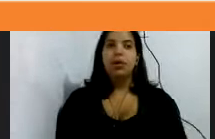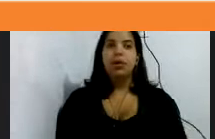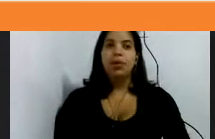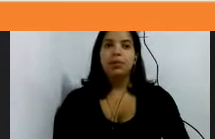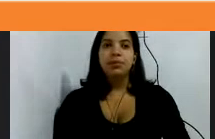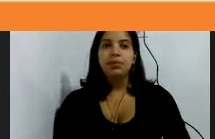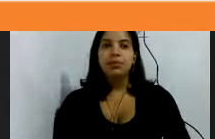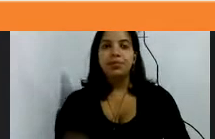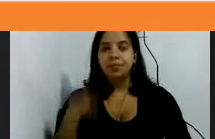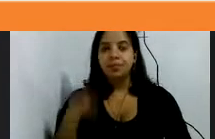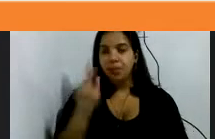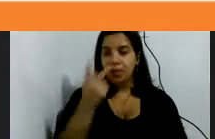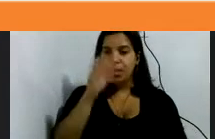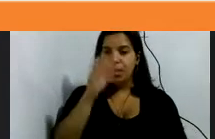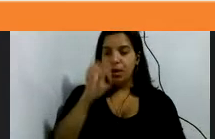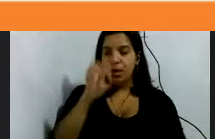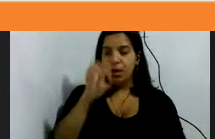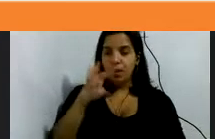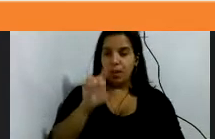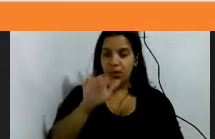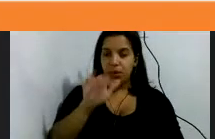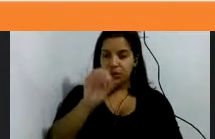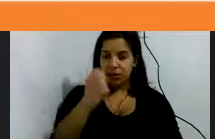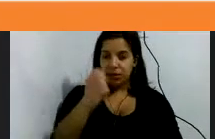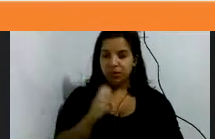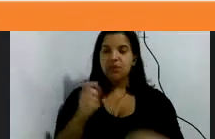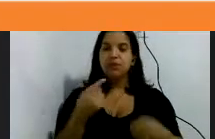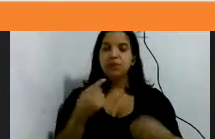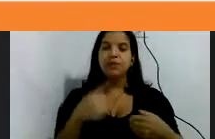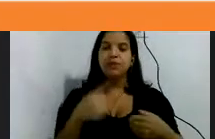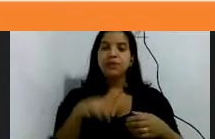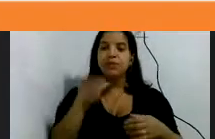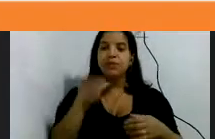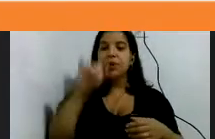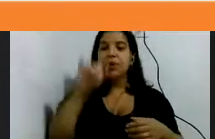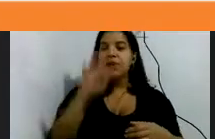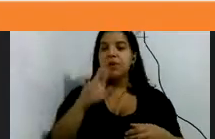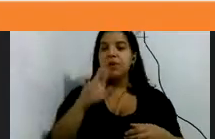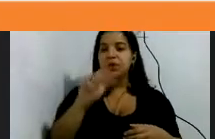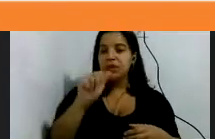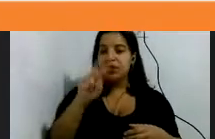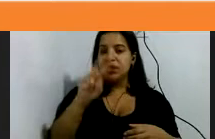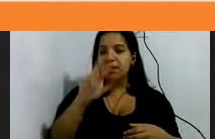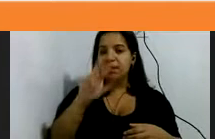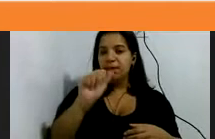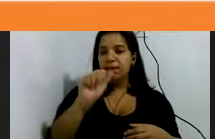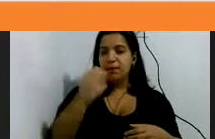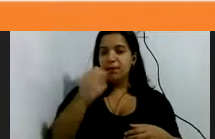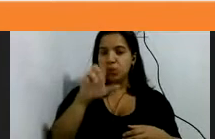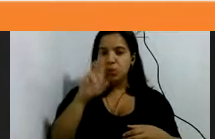a hemólise intravascular exacerbada, o que vai acumular no sangue?